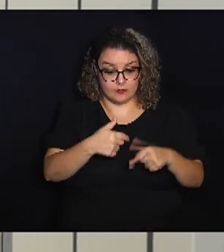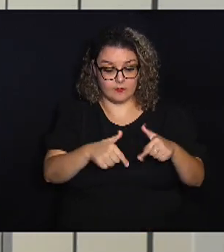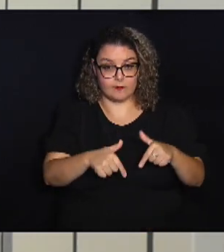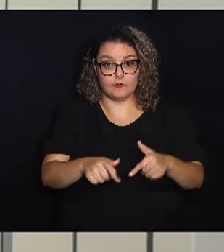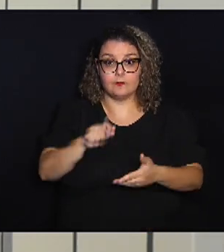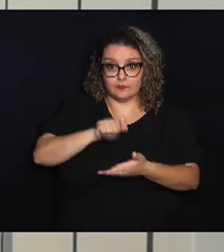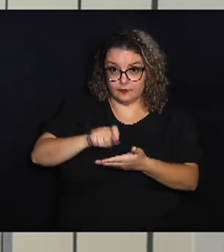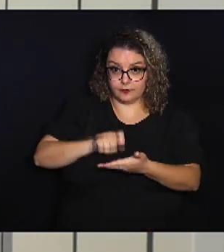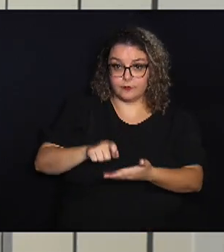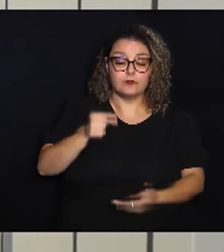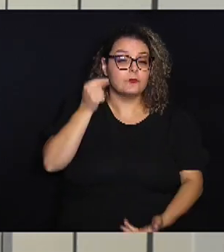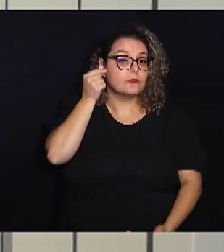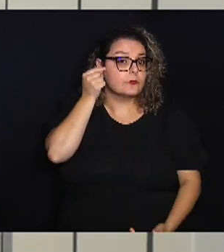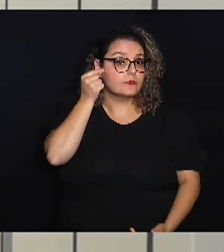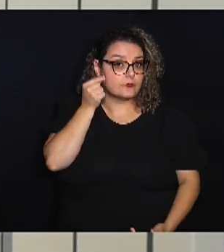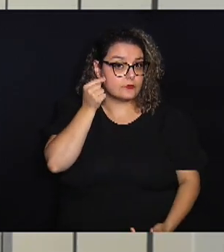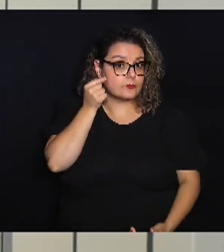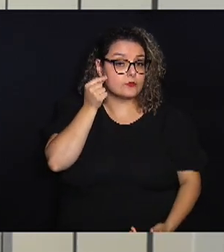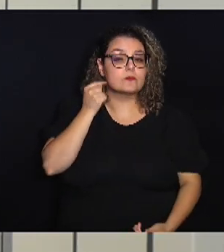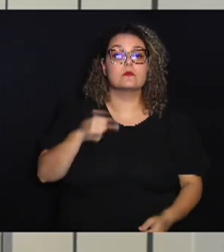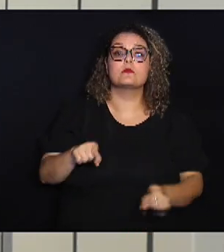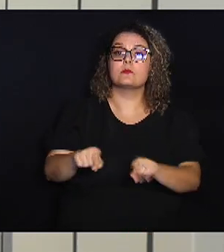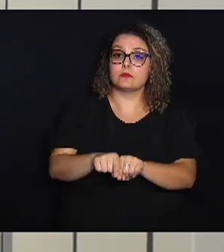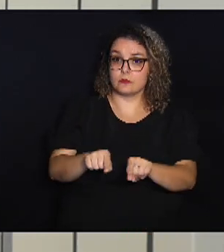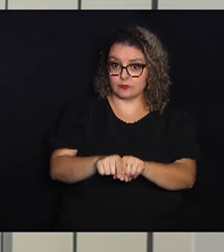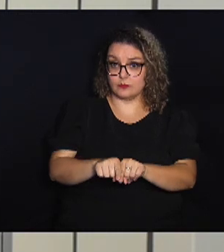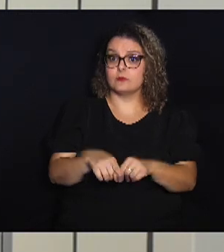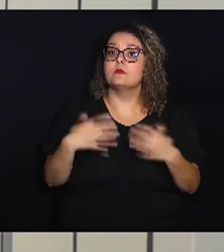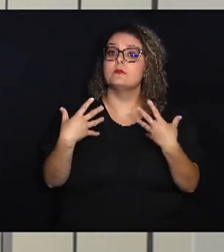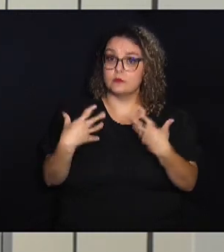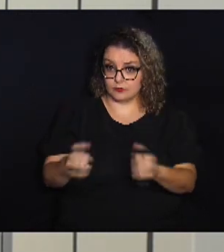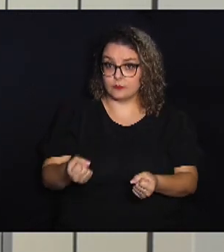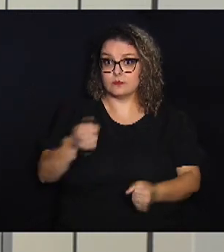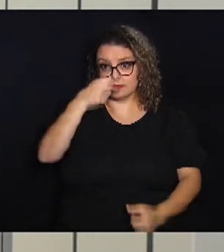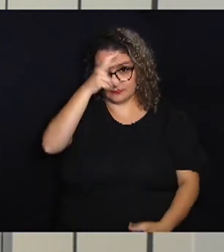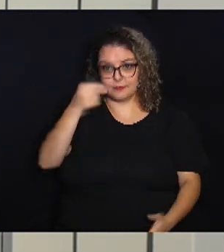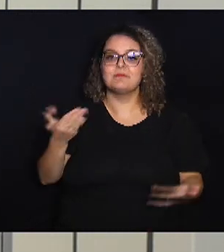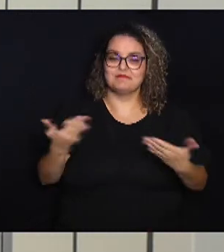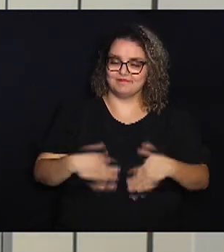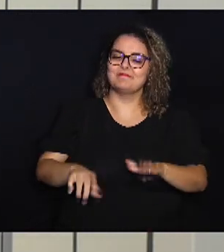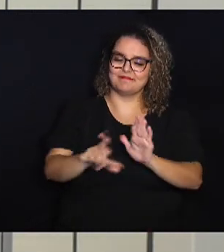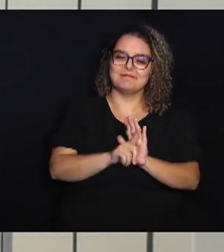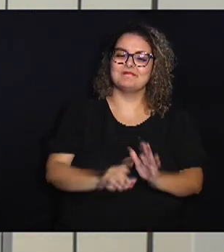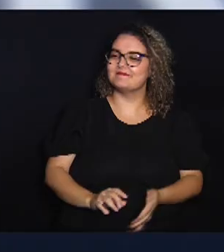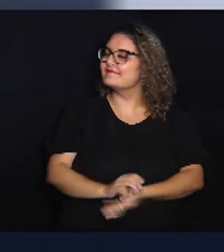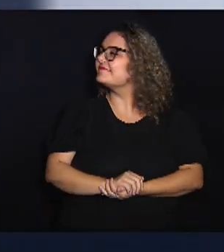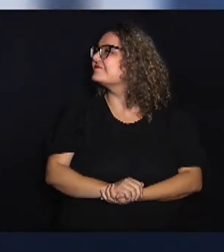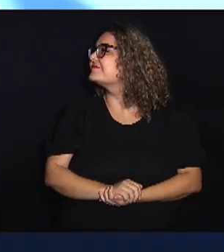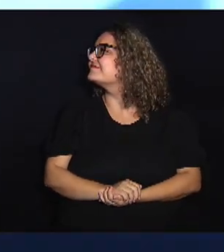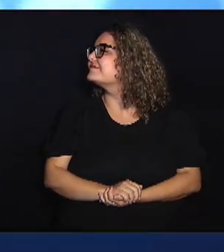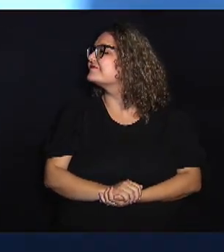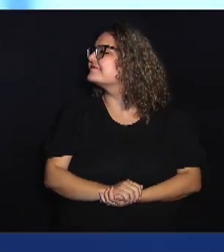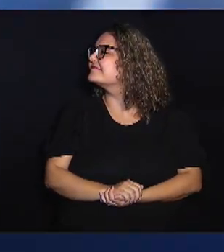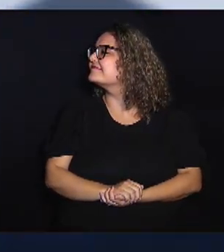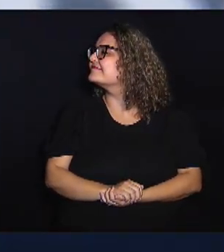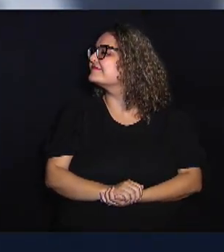autoria do vereador Marcelo Silva, também foi sancionado pelo prefeito e agora é lei.